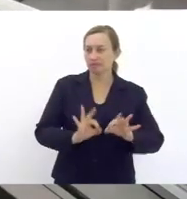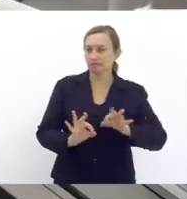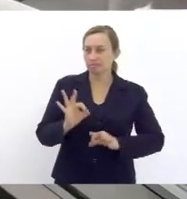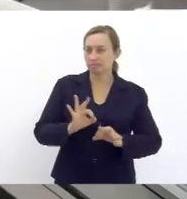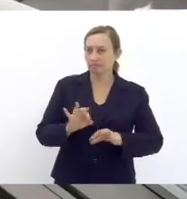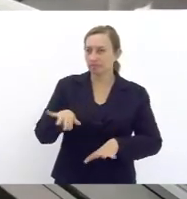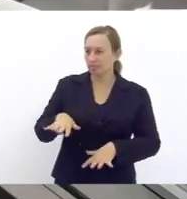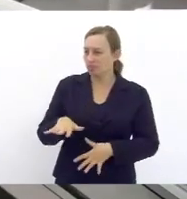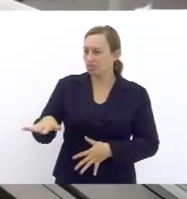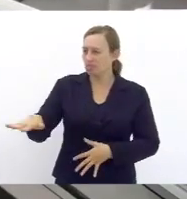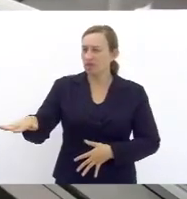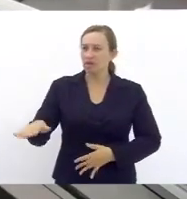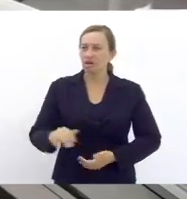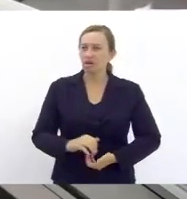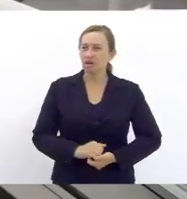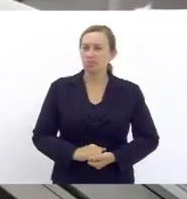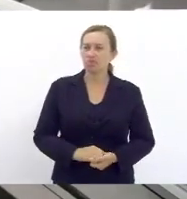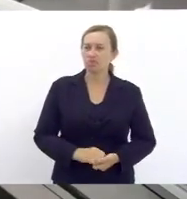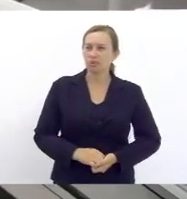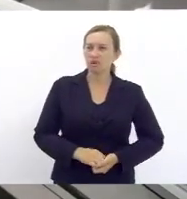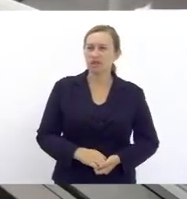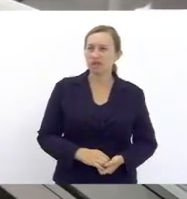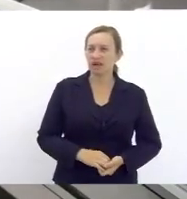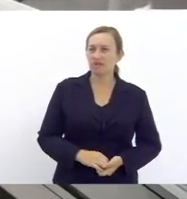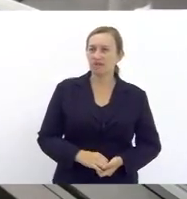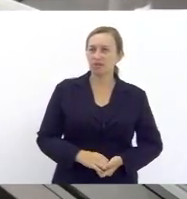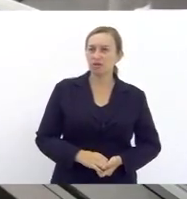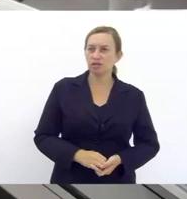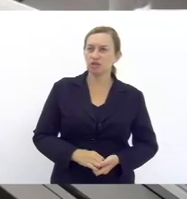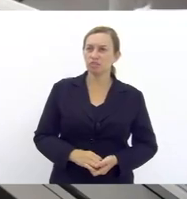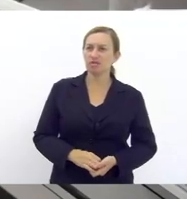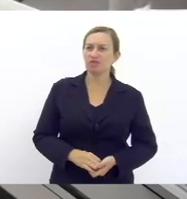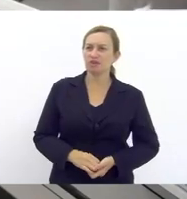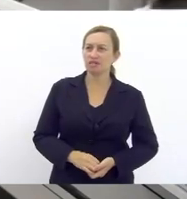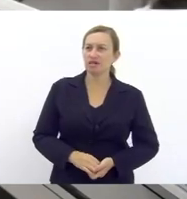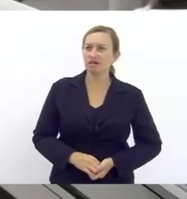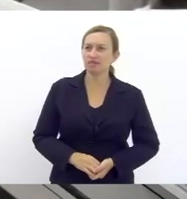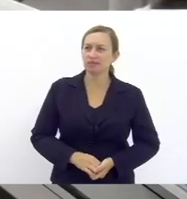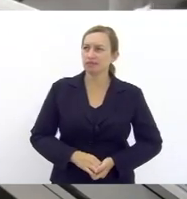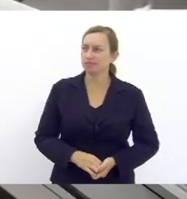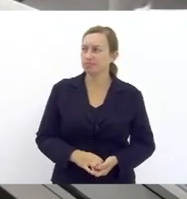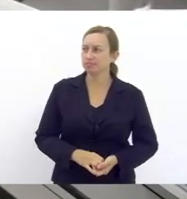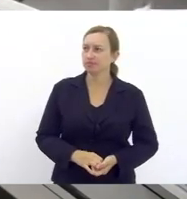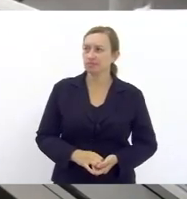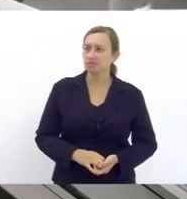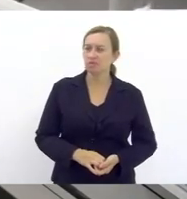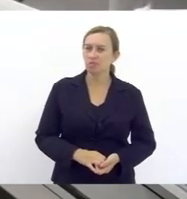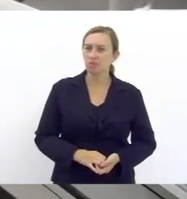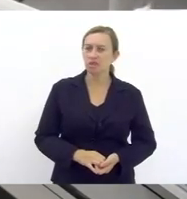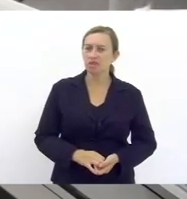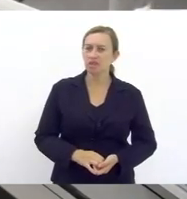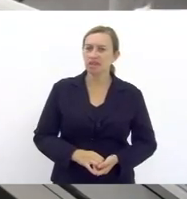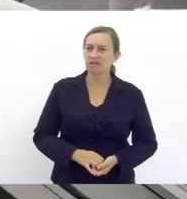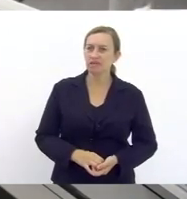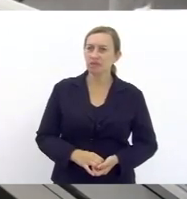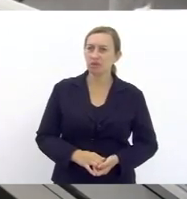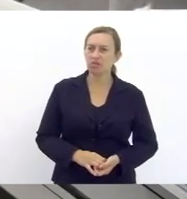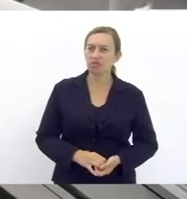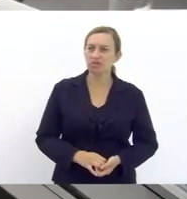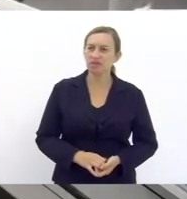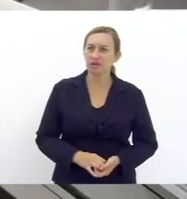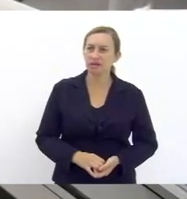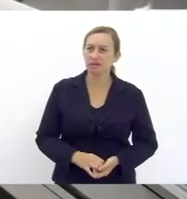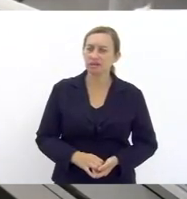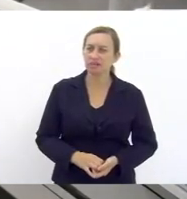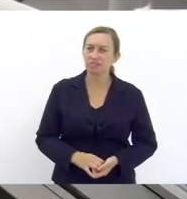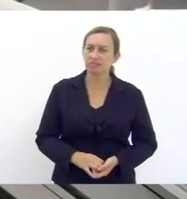na verdade venho trazer mais questionamentos quem é que vai produzir essa maconha só a sociedade terapêuticas territórios da favela